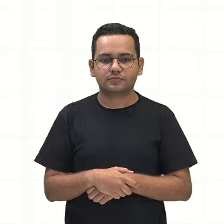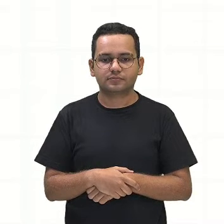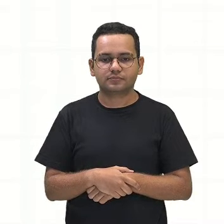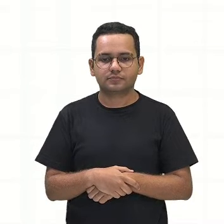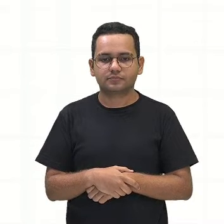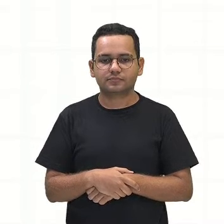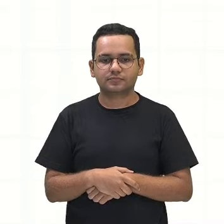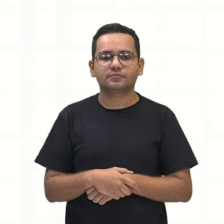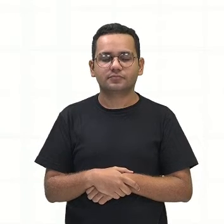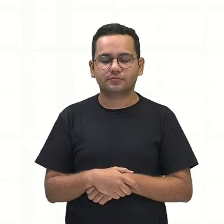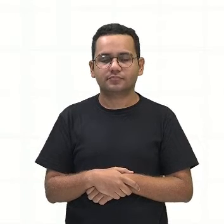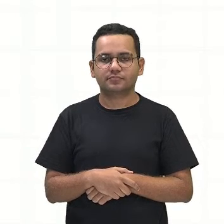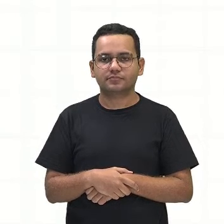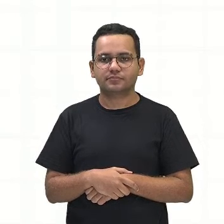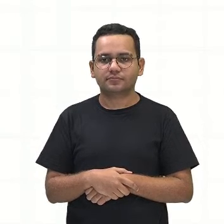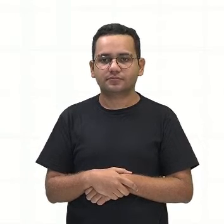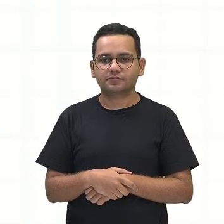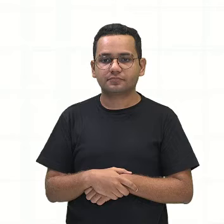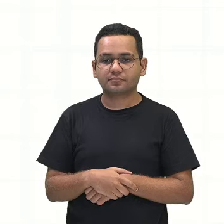a corola,